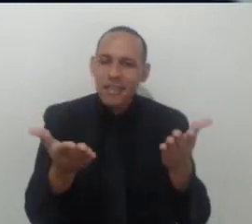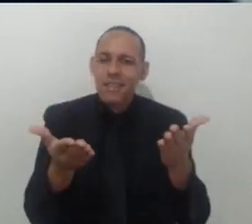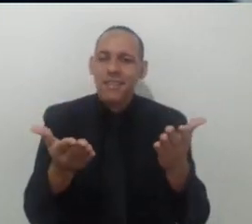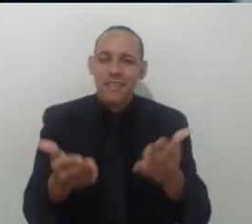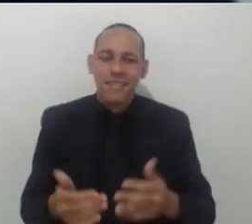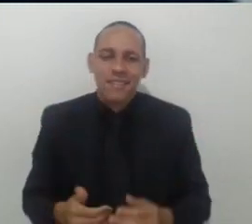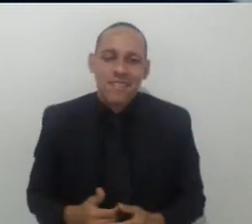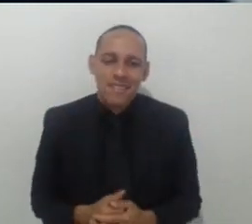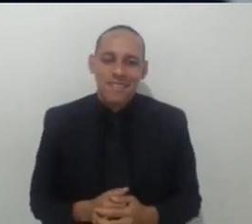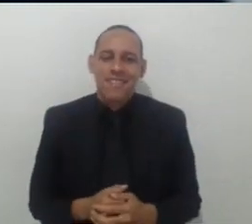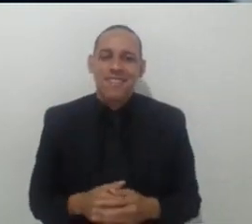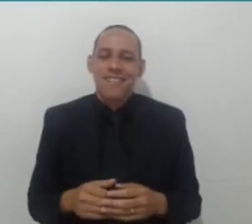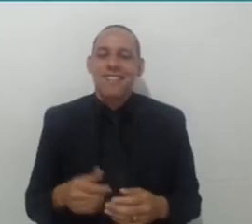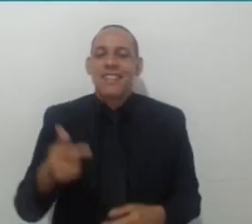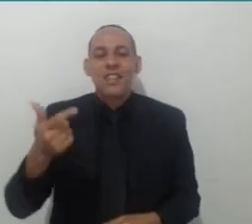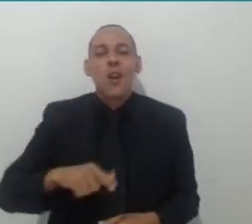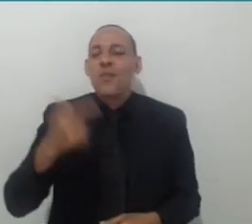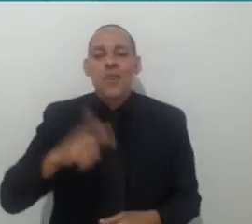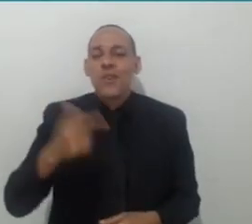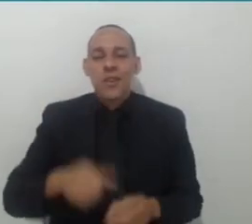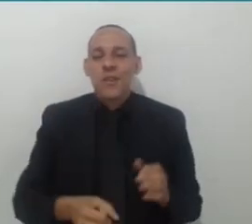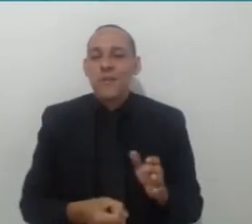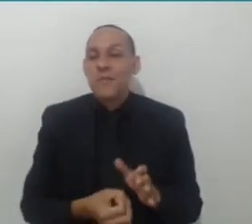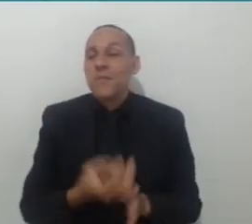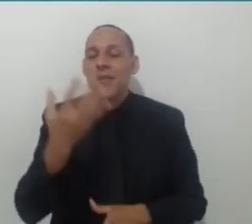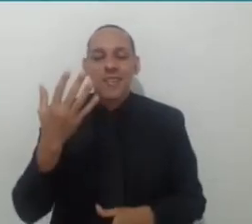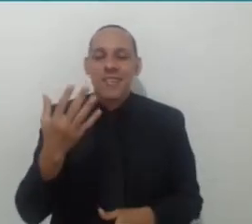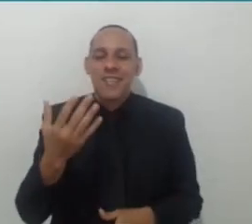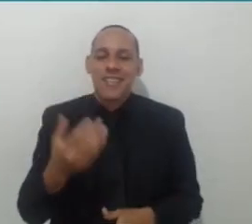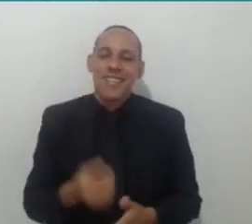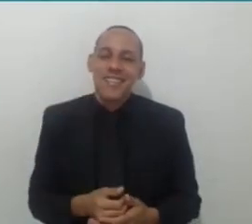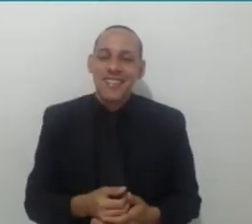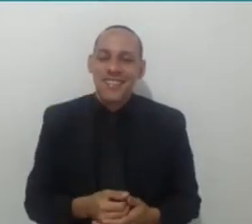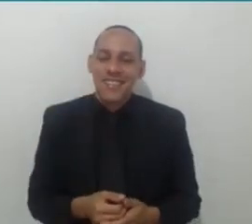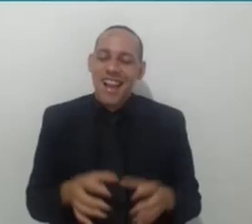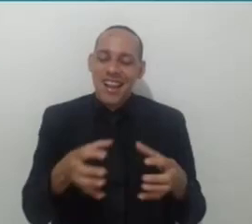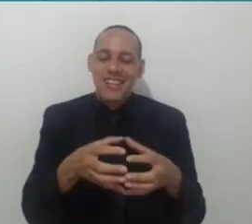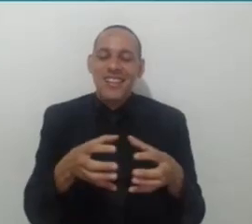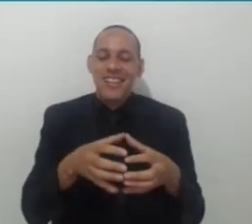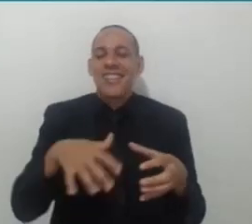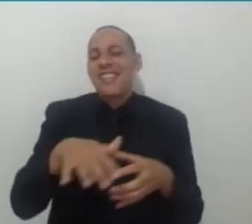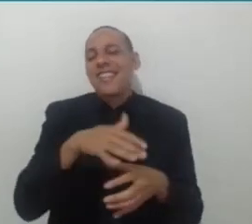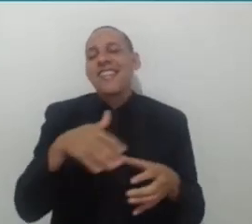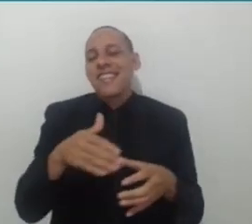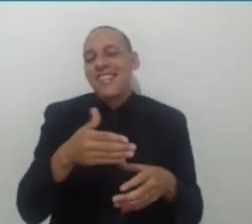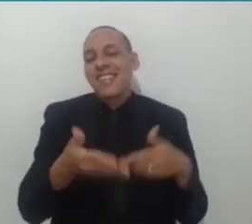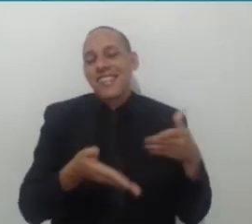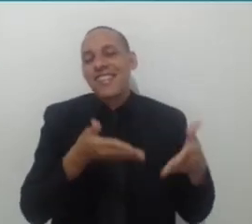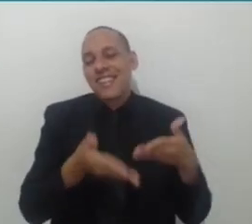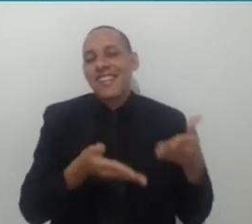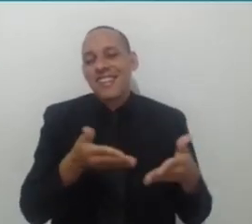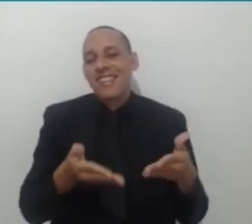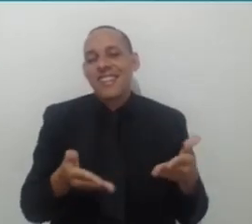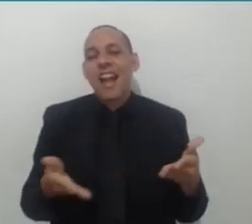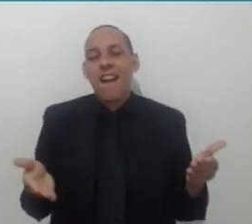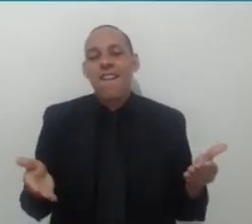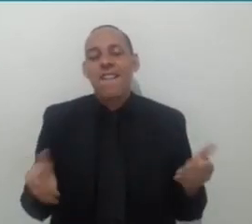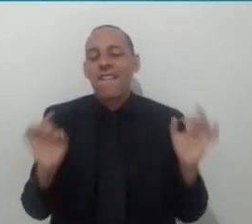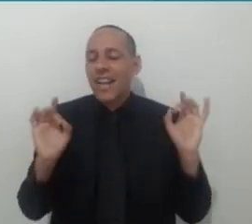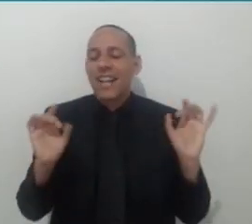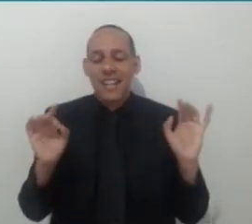todas as vezes ainda é pouco. A equipe, senhor desembargador, é a equipe fantástica que a gente tem,